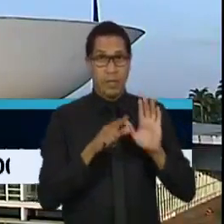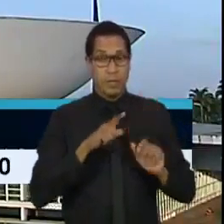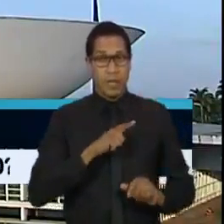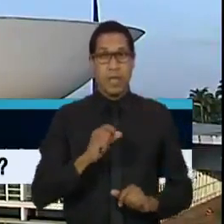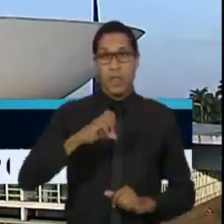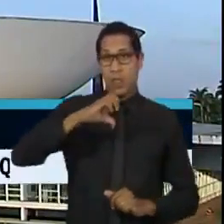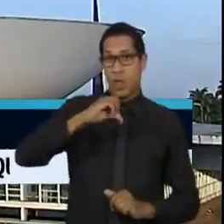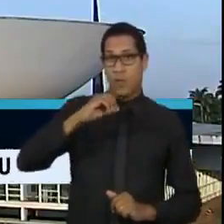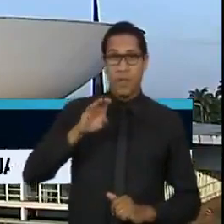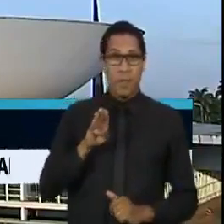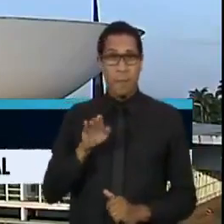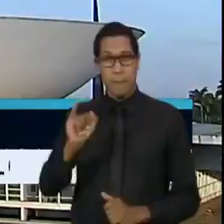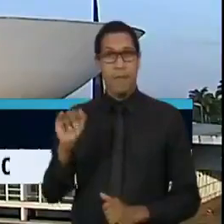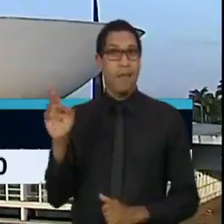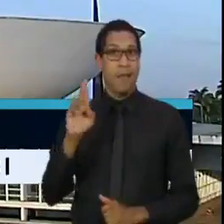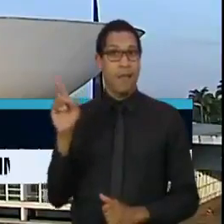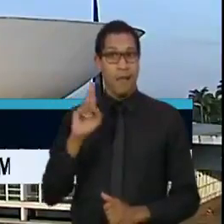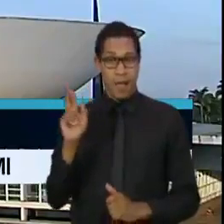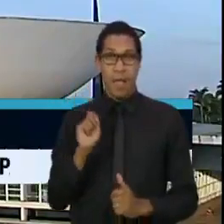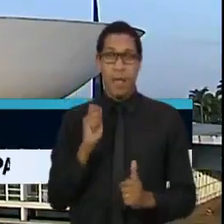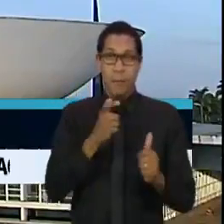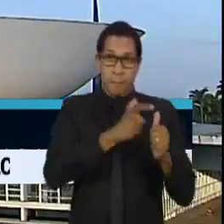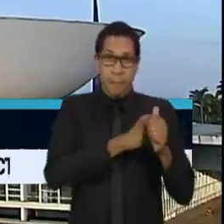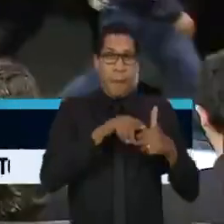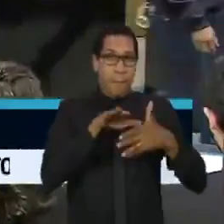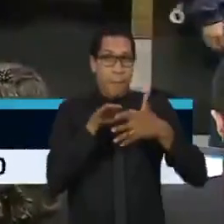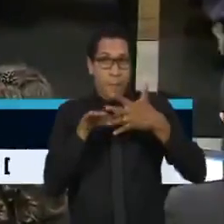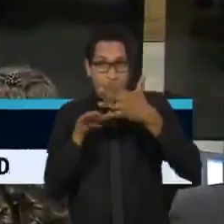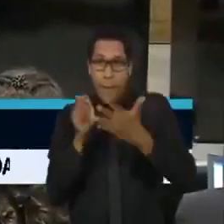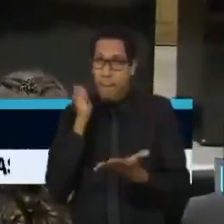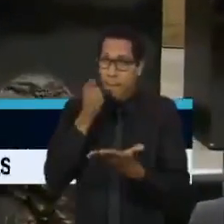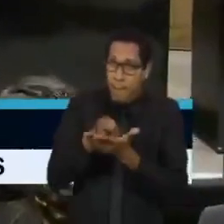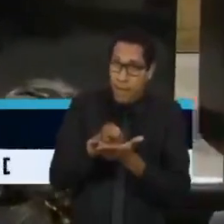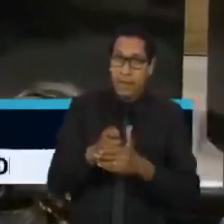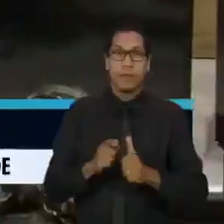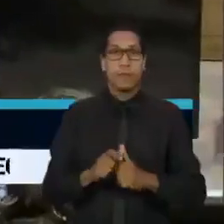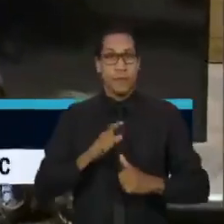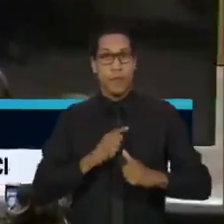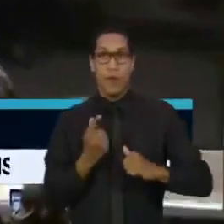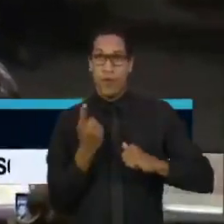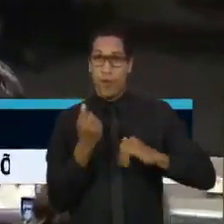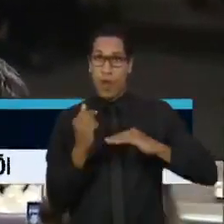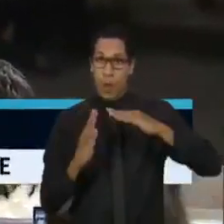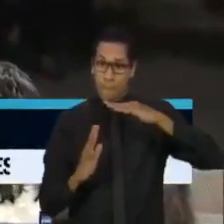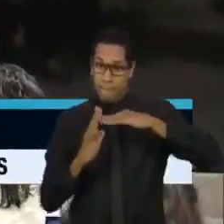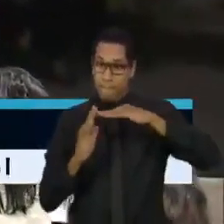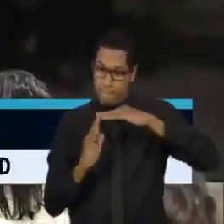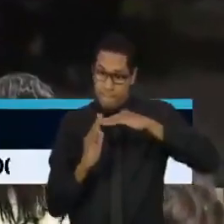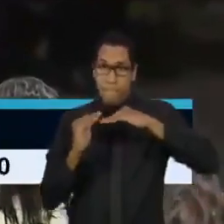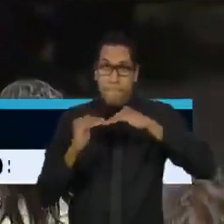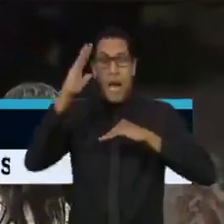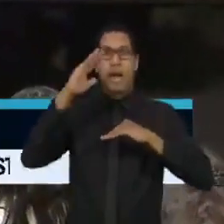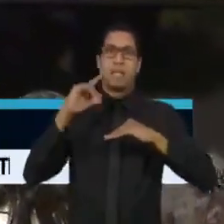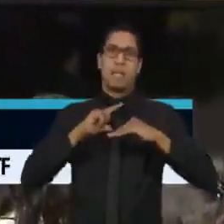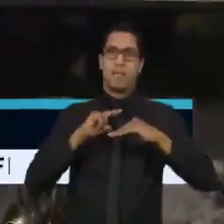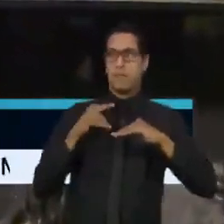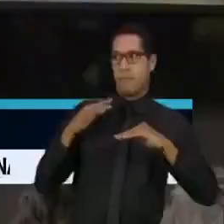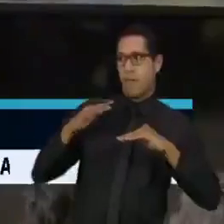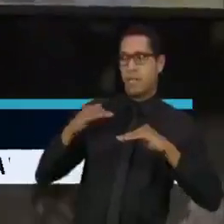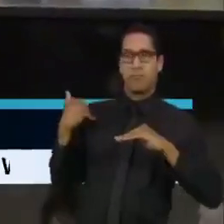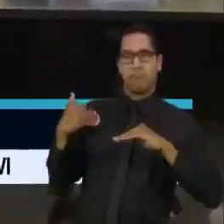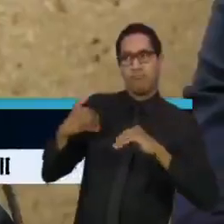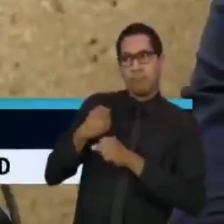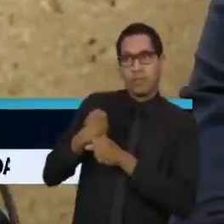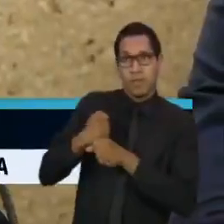quase 90 bilhões de reais para pagar precatórios. O valor ficou bem acima da média dos últimos anos. Preocupado, o ministro